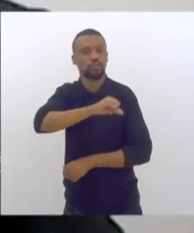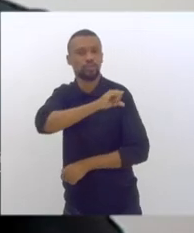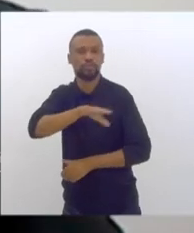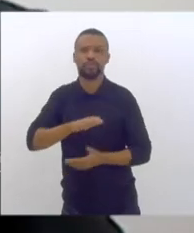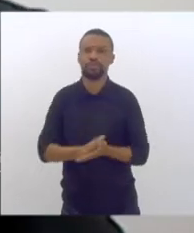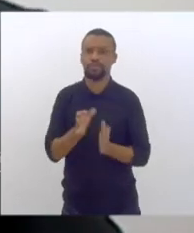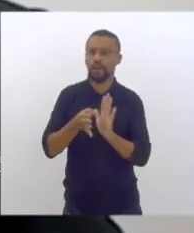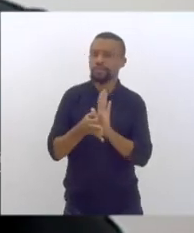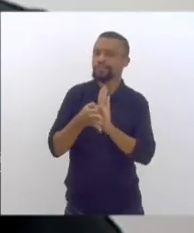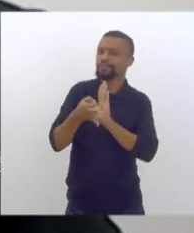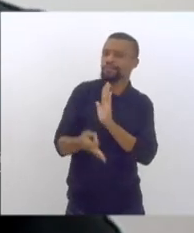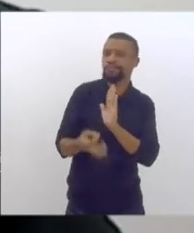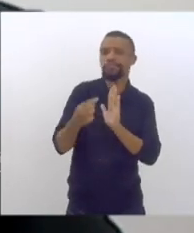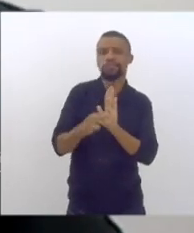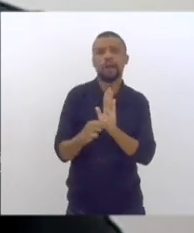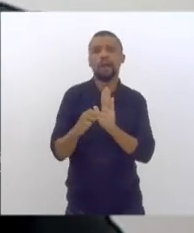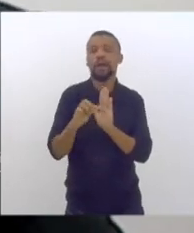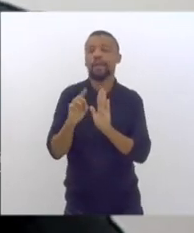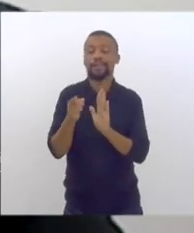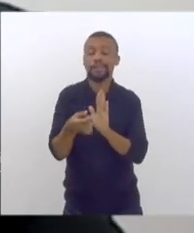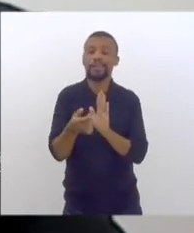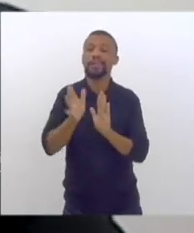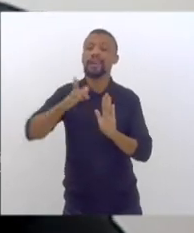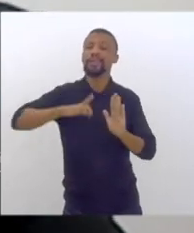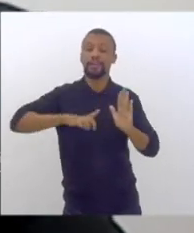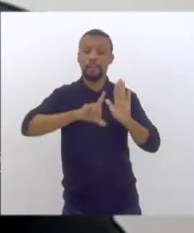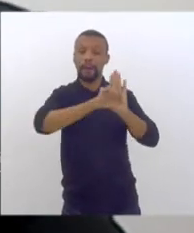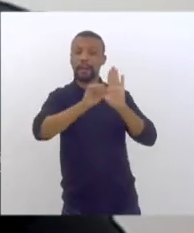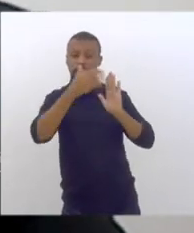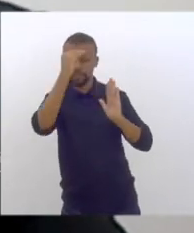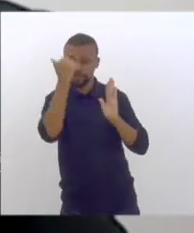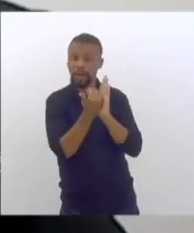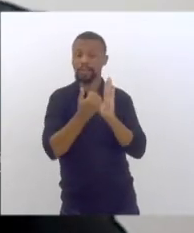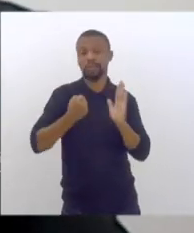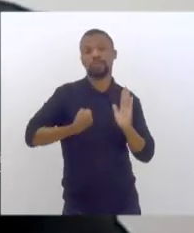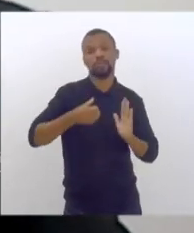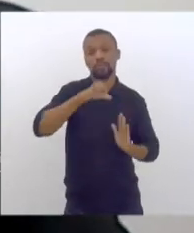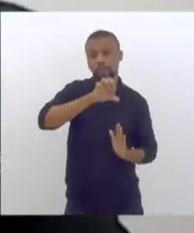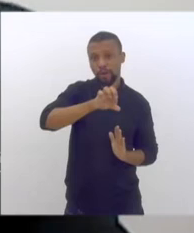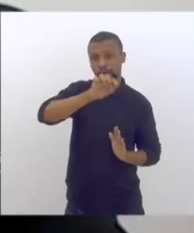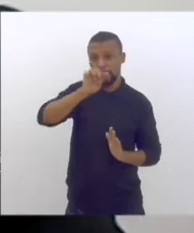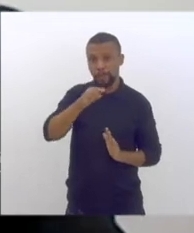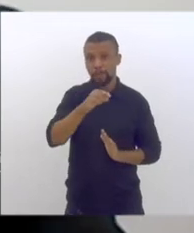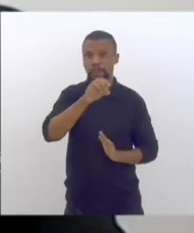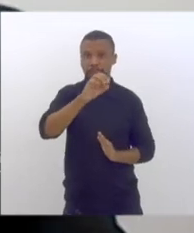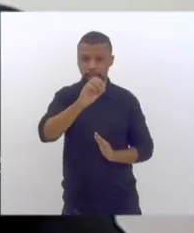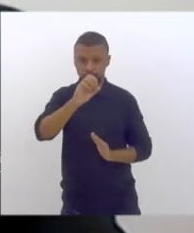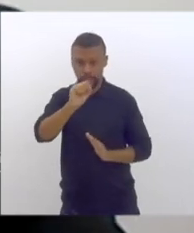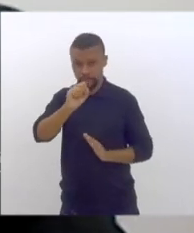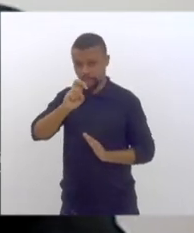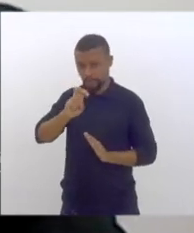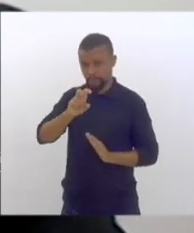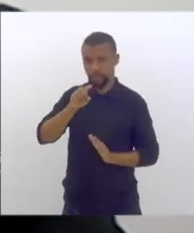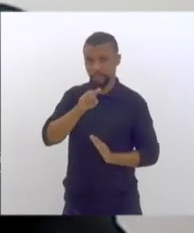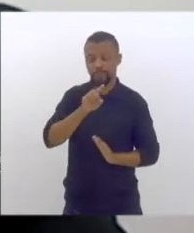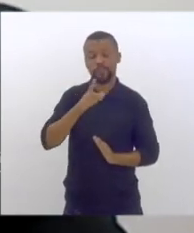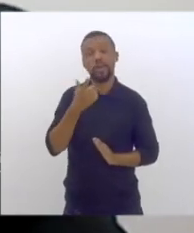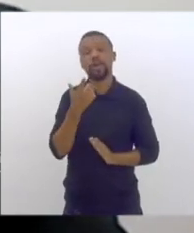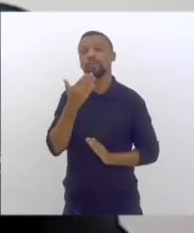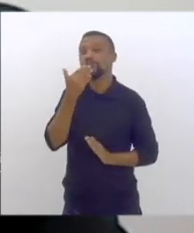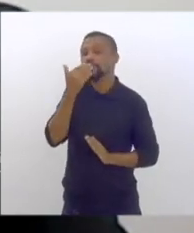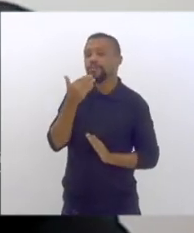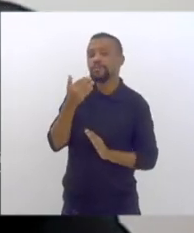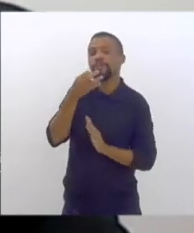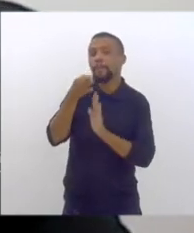sugerindo ela era preso de estabilidade com base na lei 9/85 e o dia